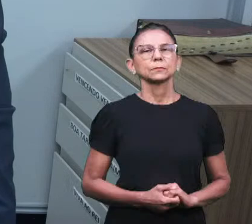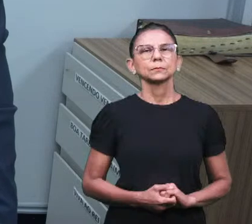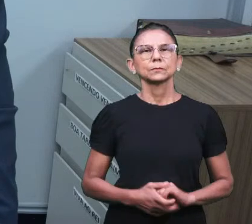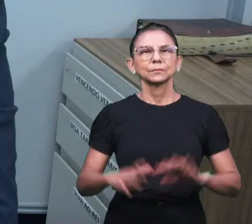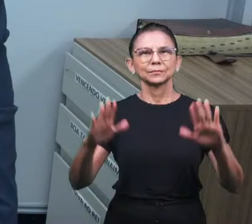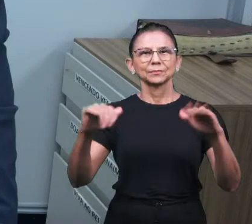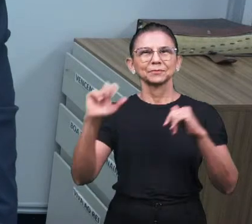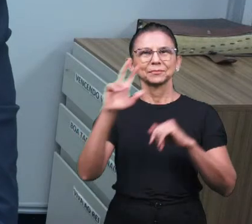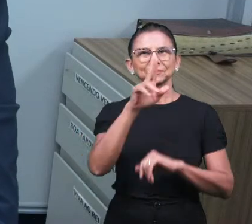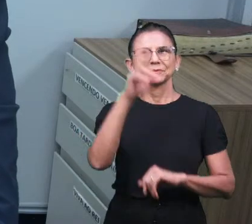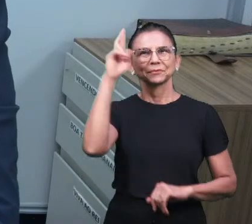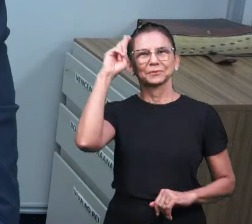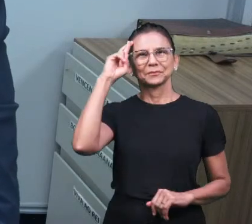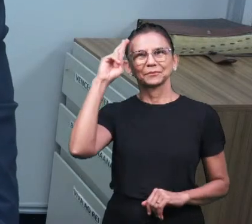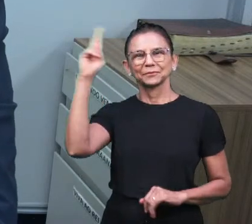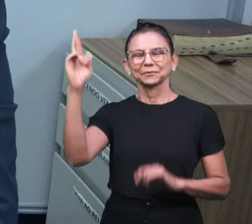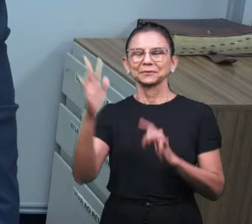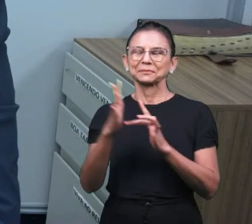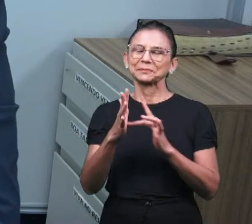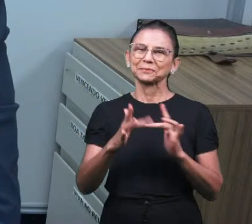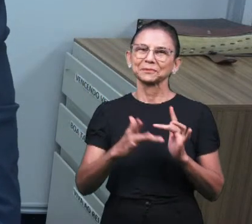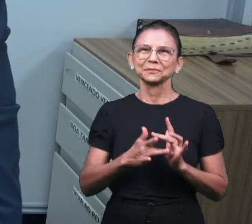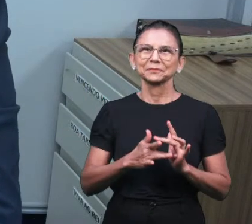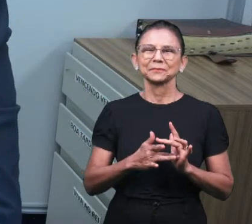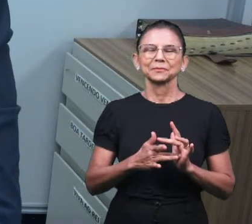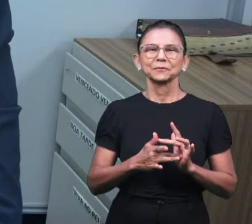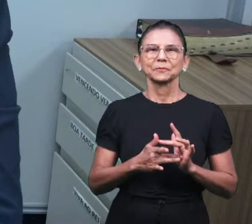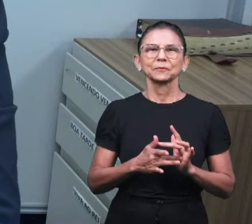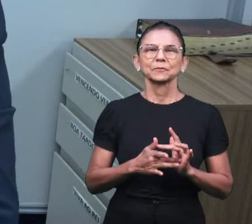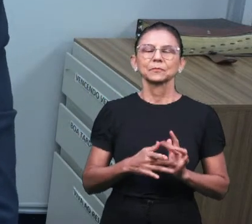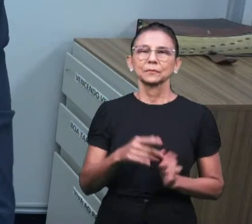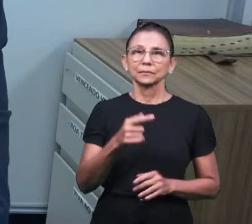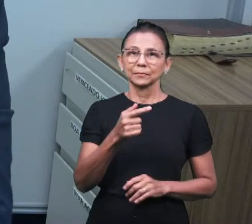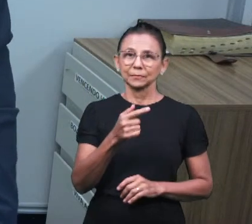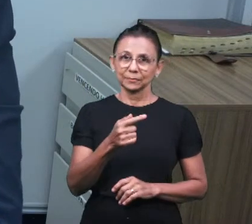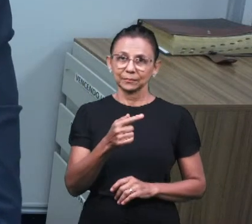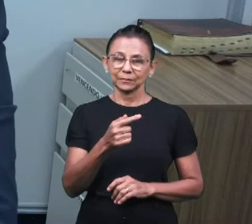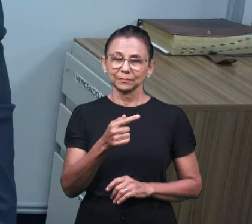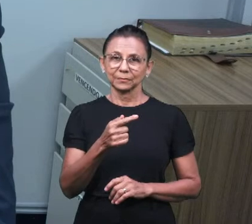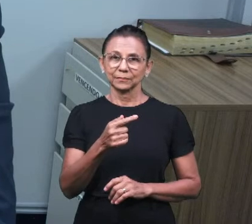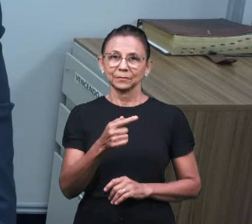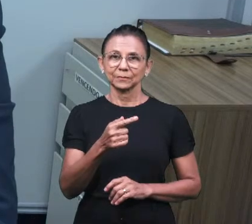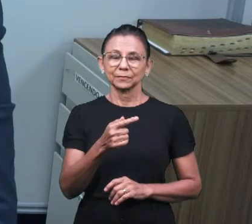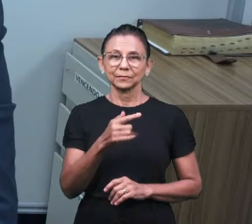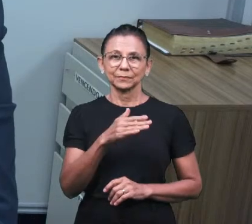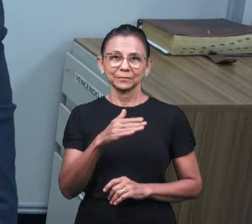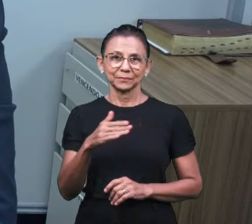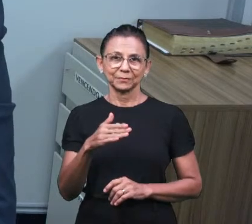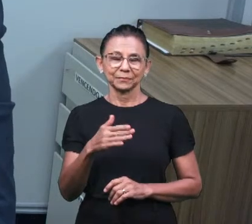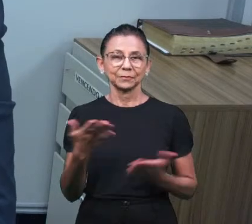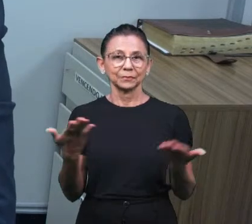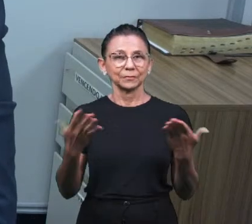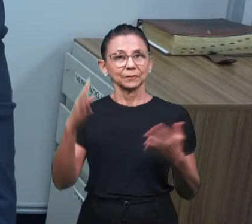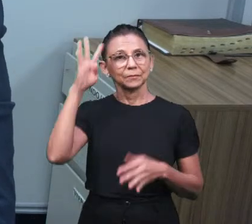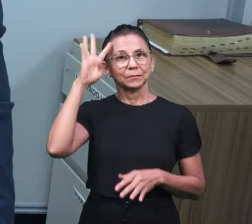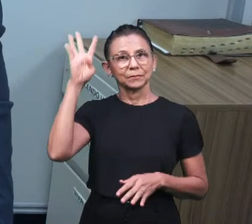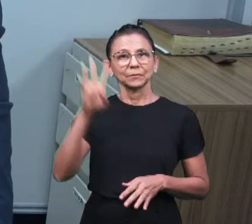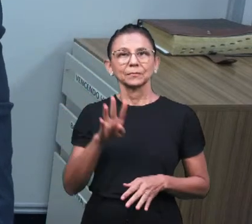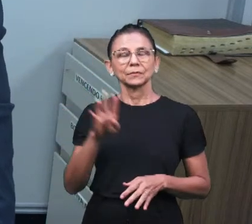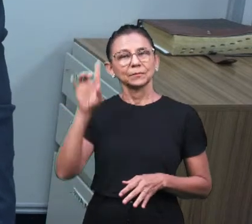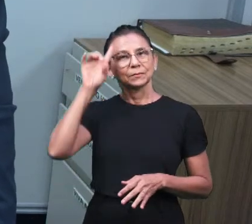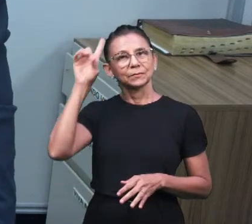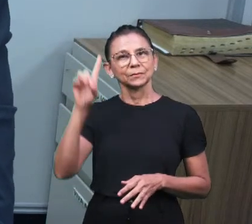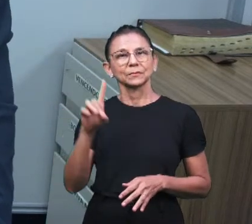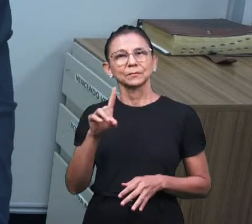Louvado seja o nome do nosso Senhor Jesus. 19 horas mais 30 minutos desta quarta-feira, hoje 12 de julho